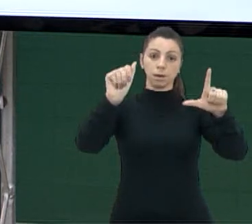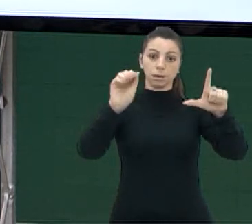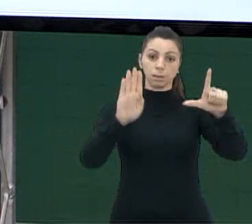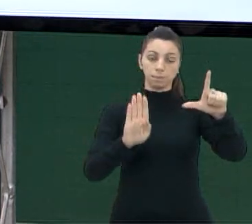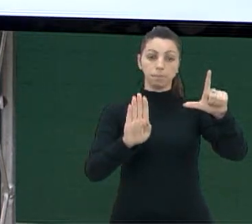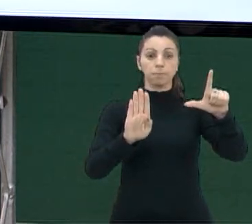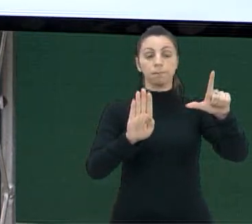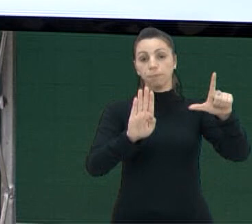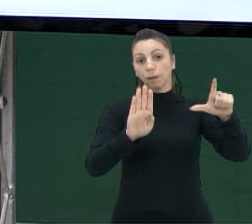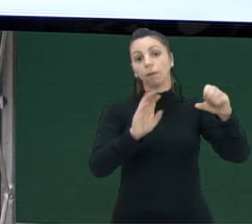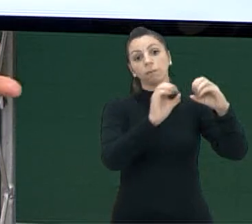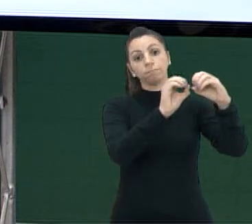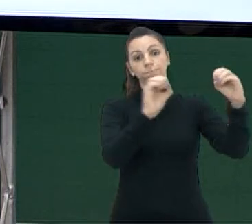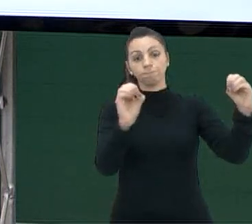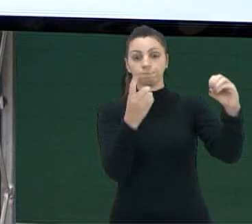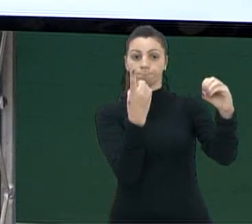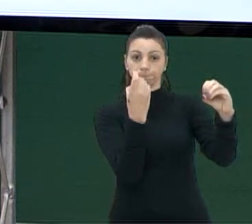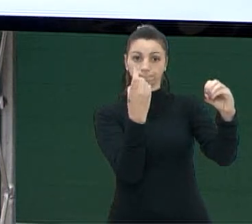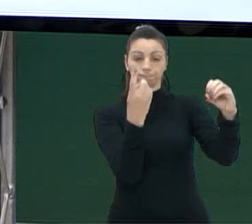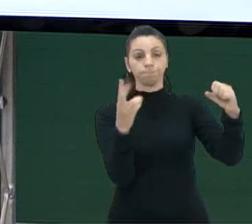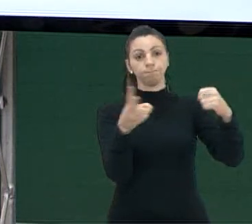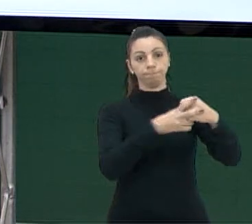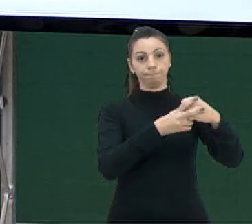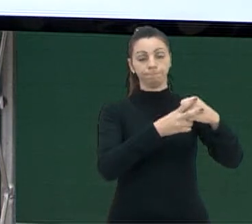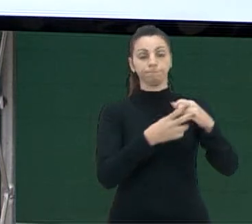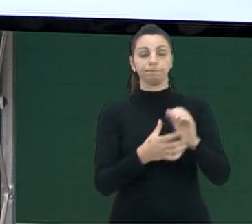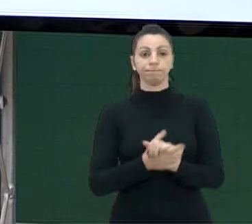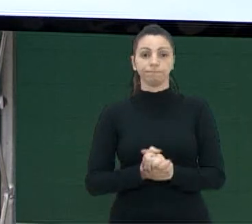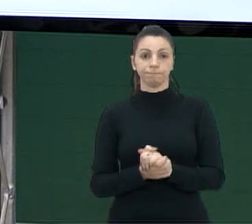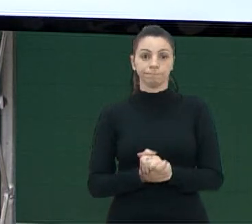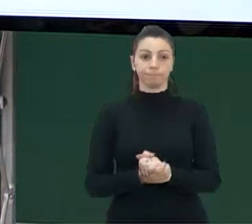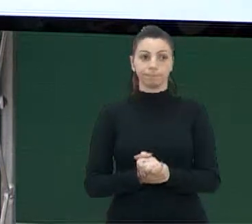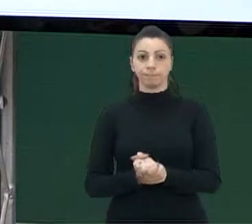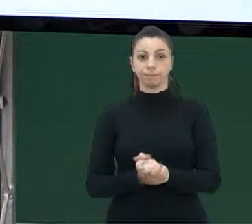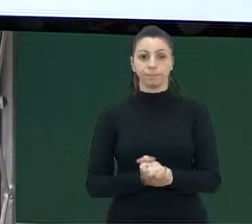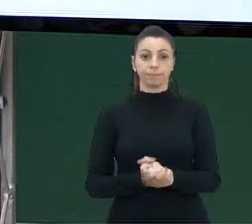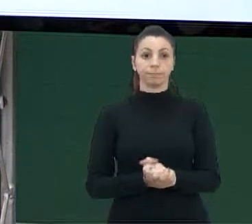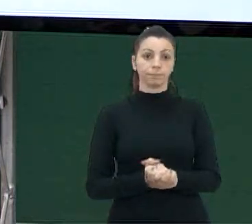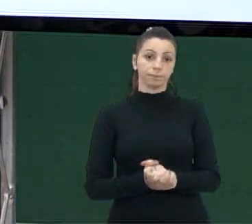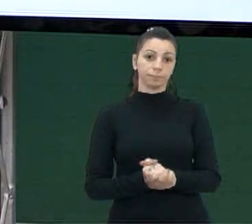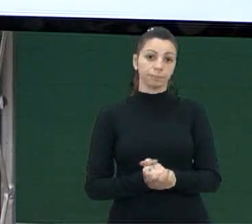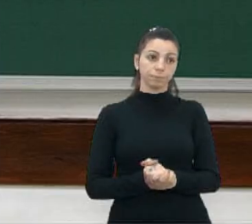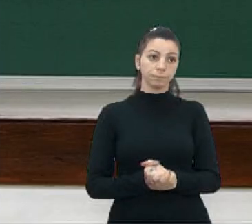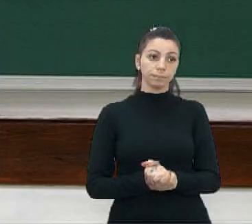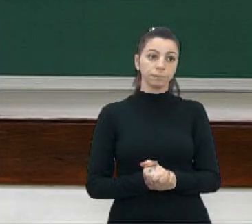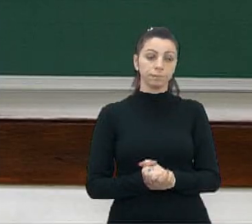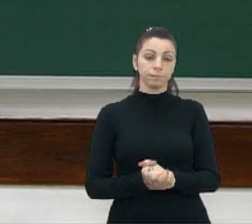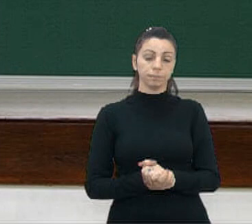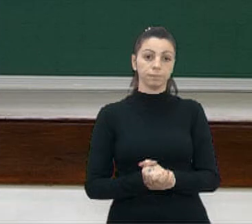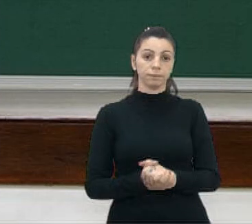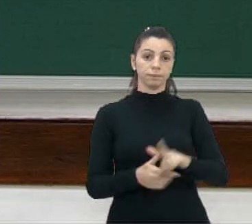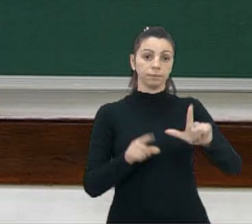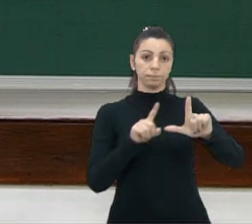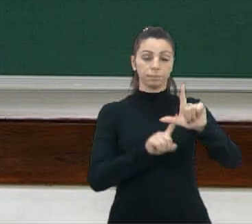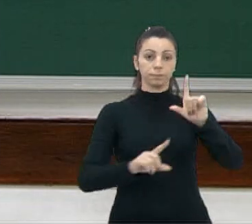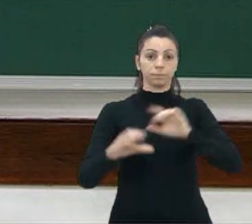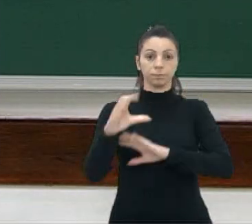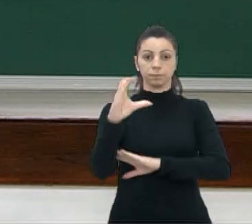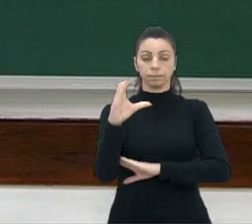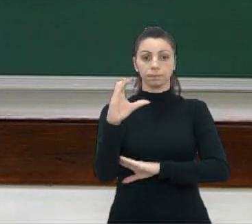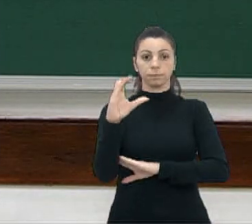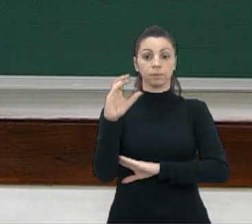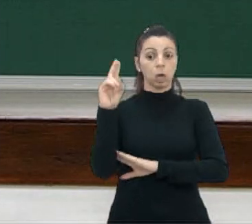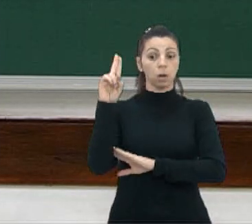subordinação, visto que não tem outra oração para ser coordenada ou subordinada delas, né? Na letra C, nunca